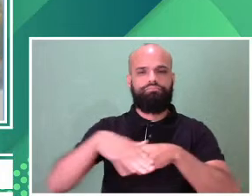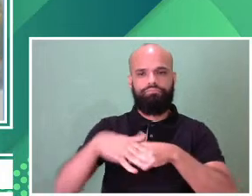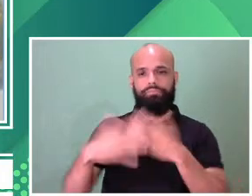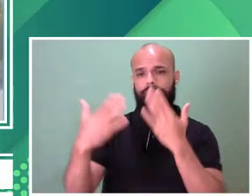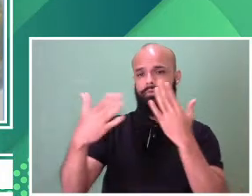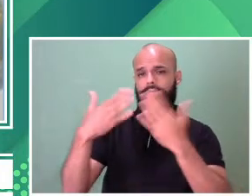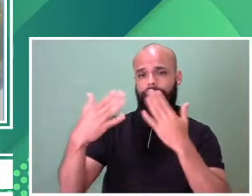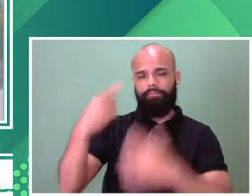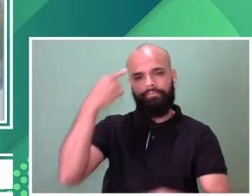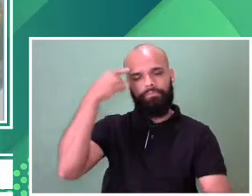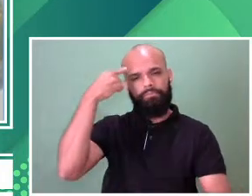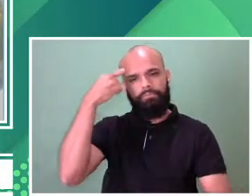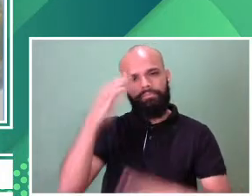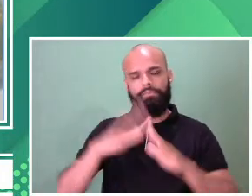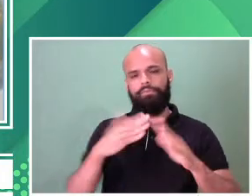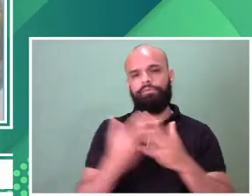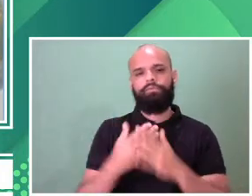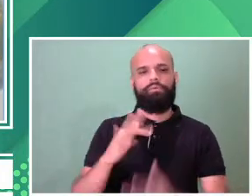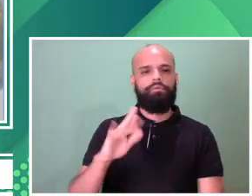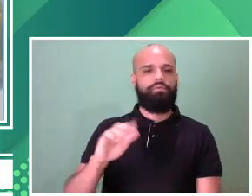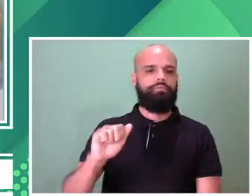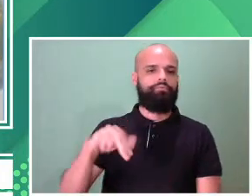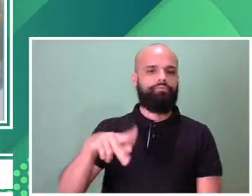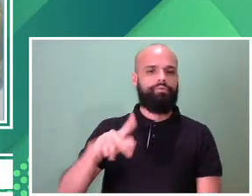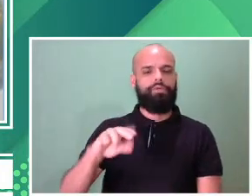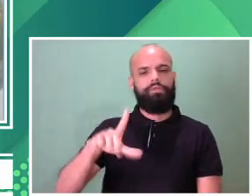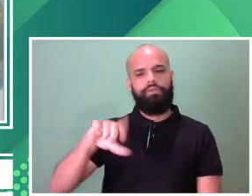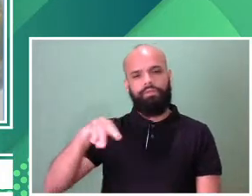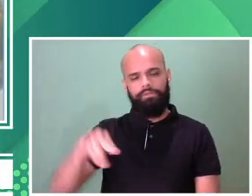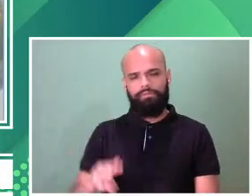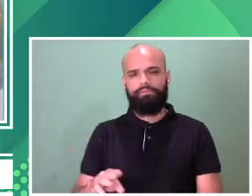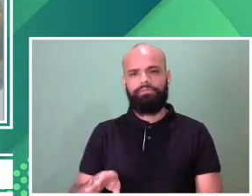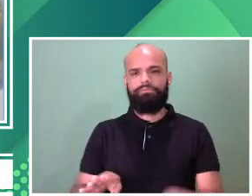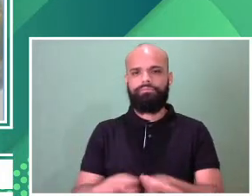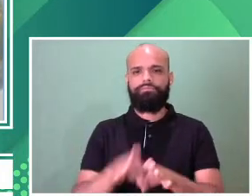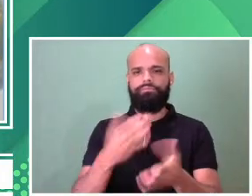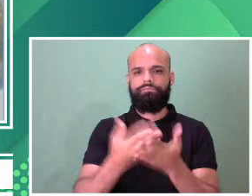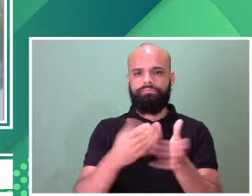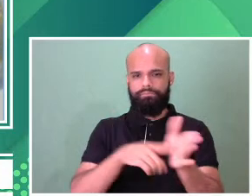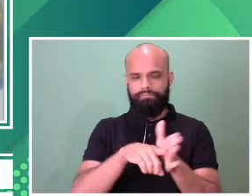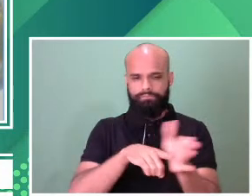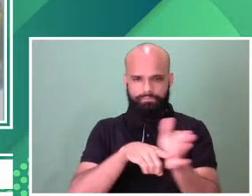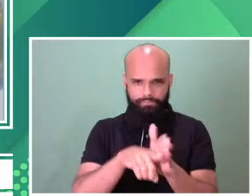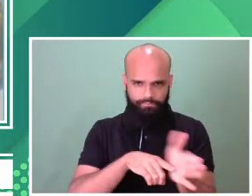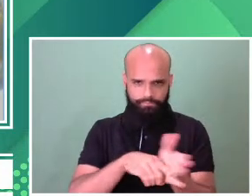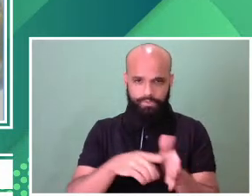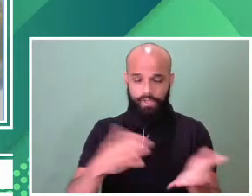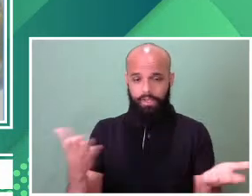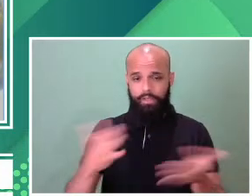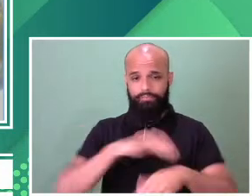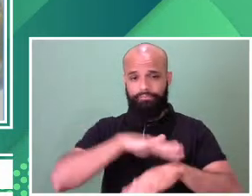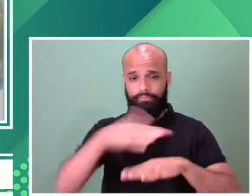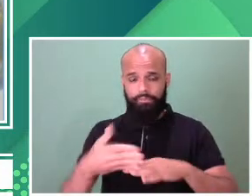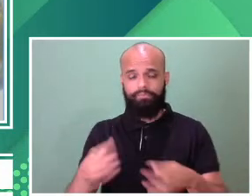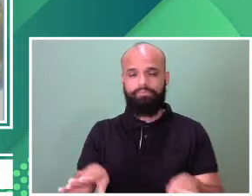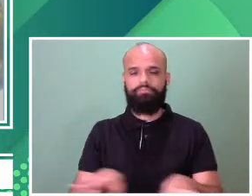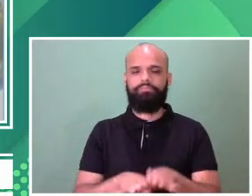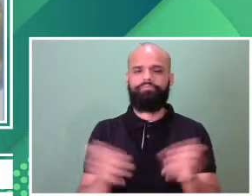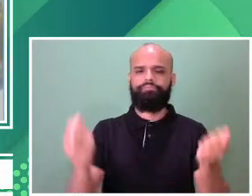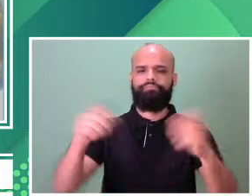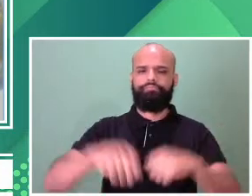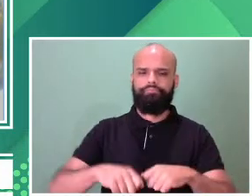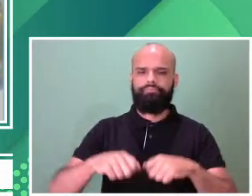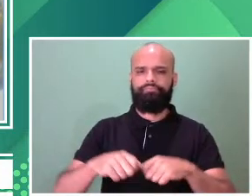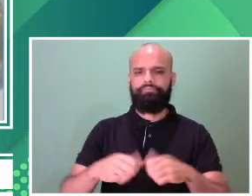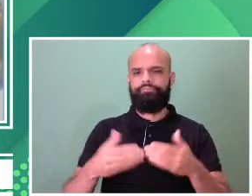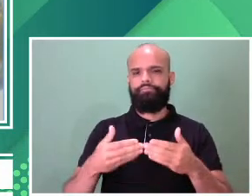escola de Frankfurt aos estudos animais contemporâneos, que poderão nos levar a considerar